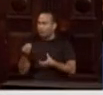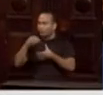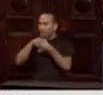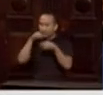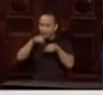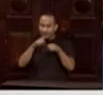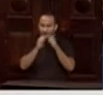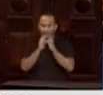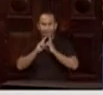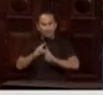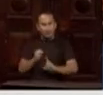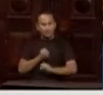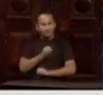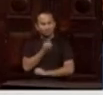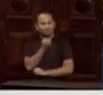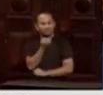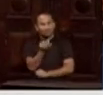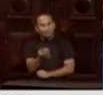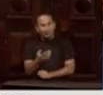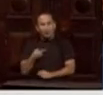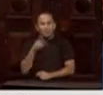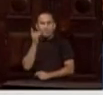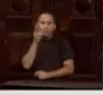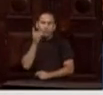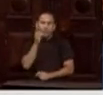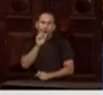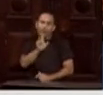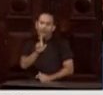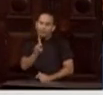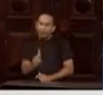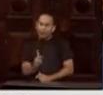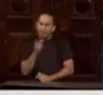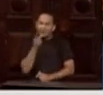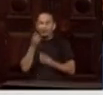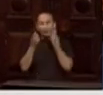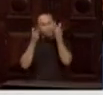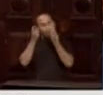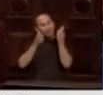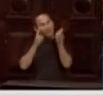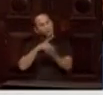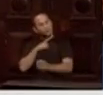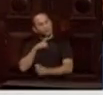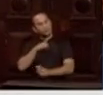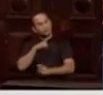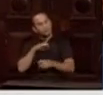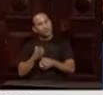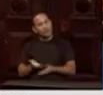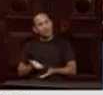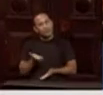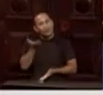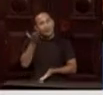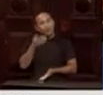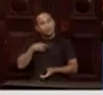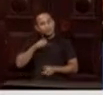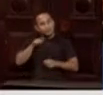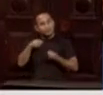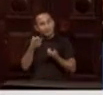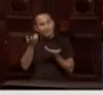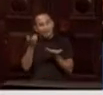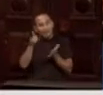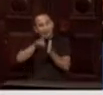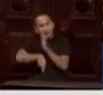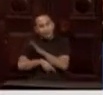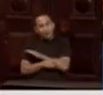casa, inúmeras vezes o deputado Luiz Paulo colocava da preocupação que se tinha, que o aumento das isenções iria diminuir